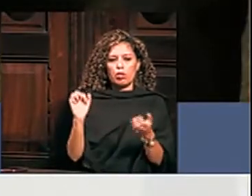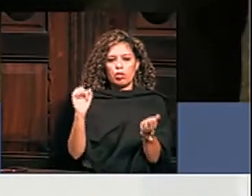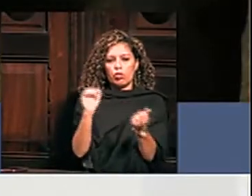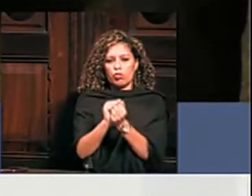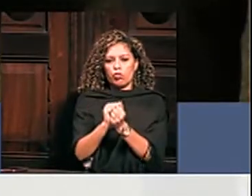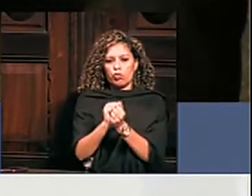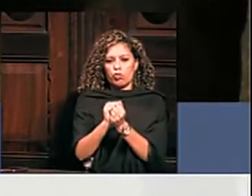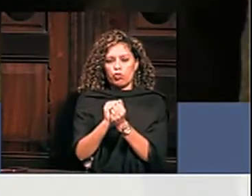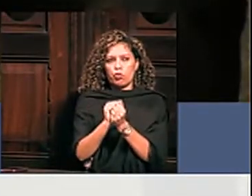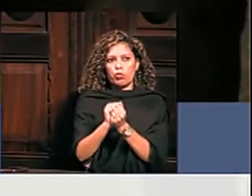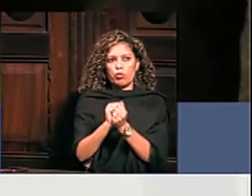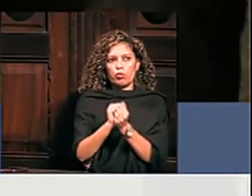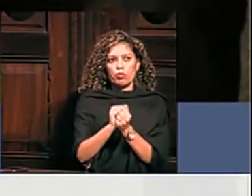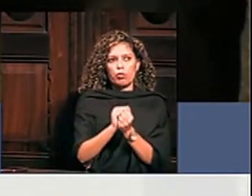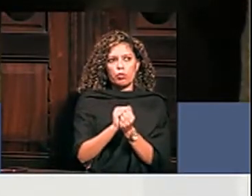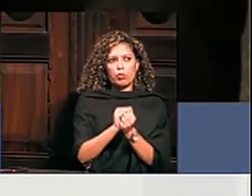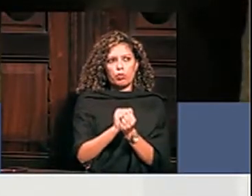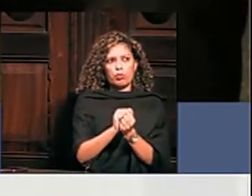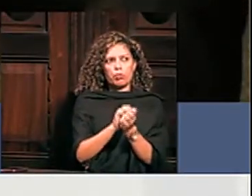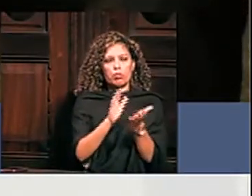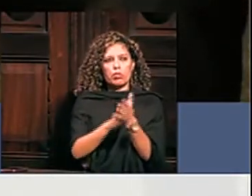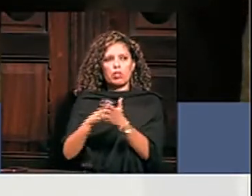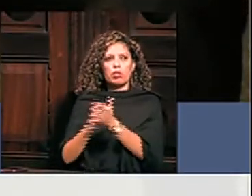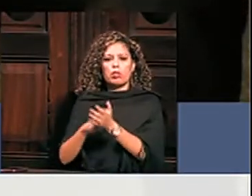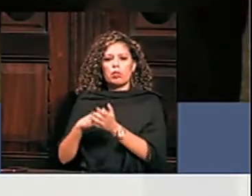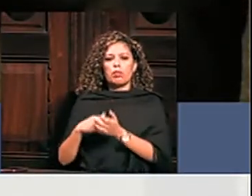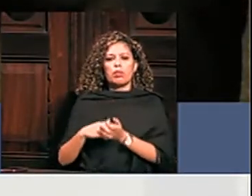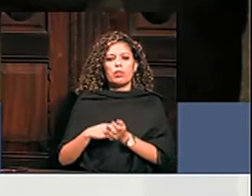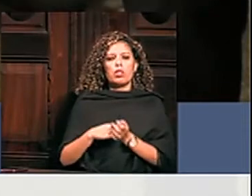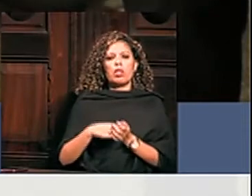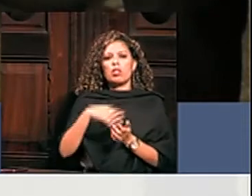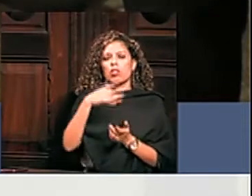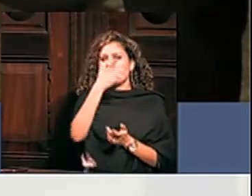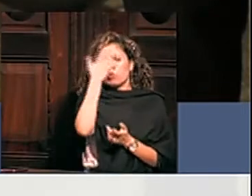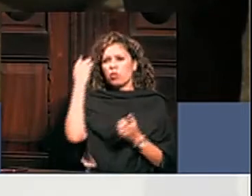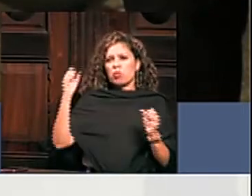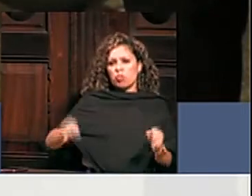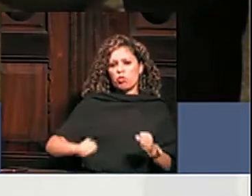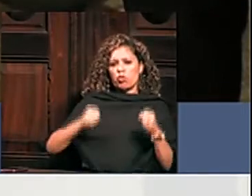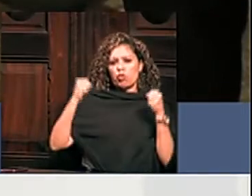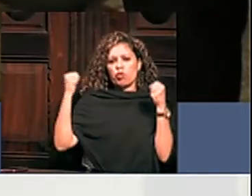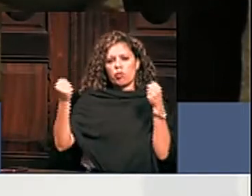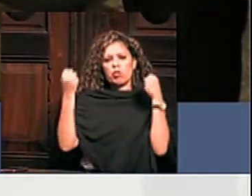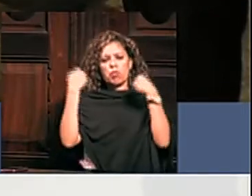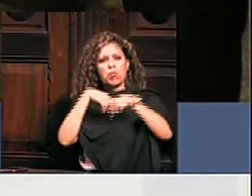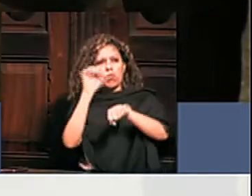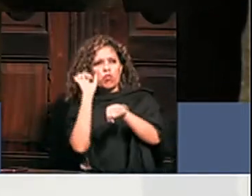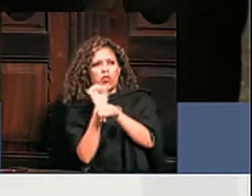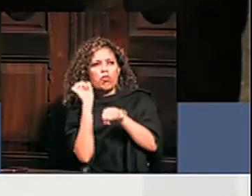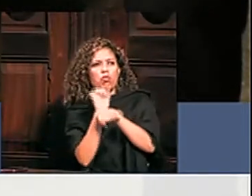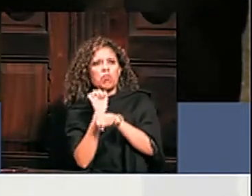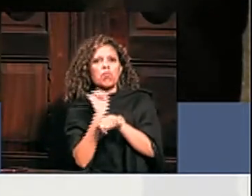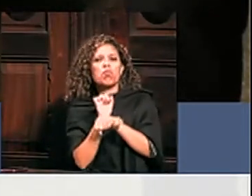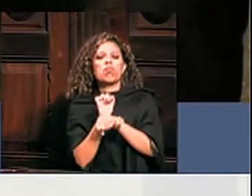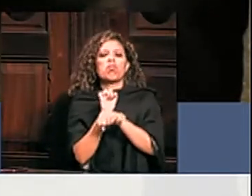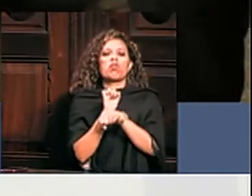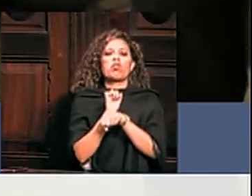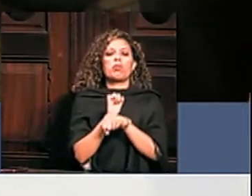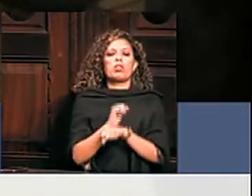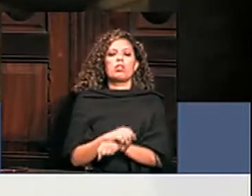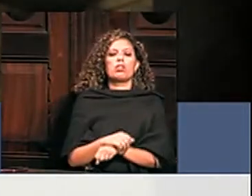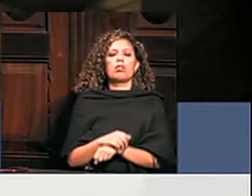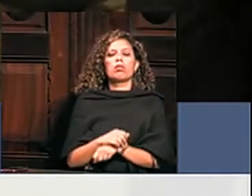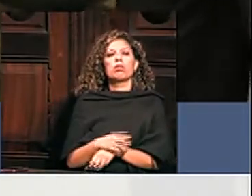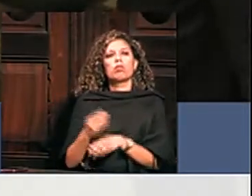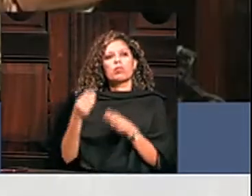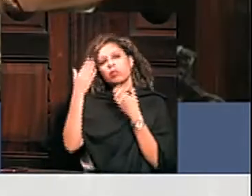favorável em homenagem a esses guerreiros que estão aguardando esse tempo todo, esse momento de hoje.